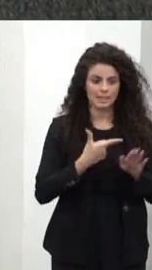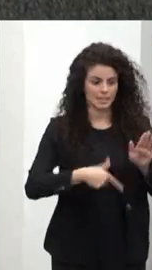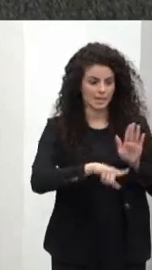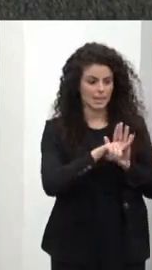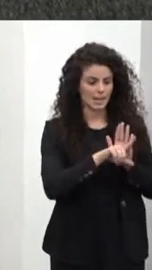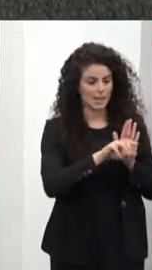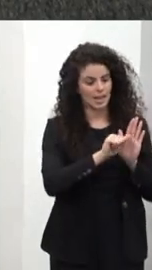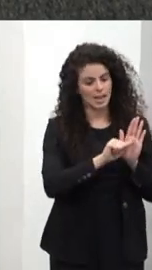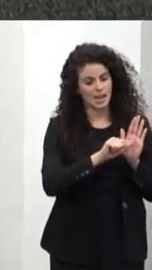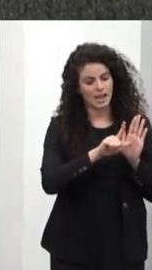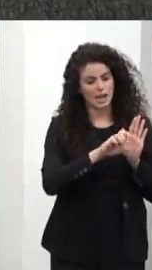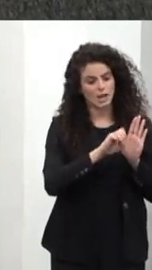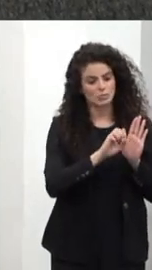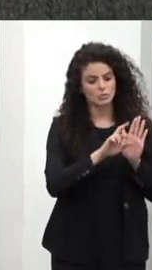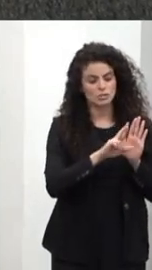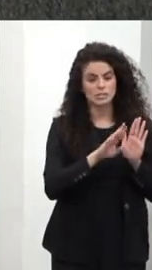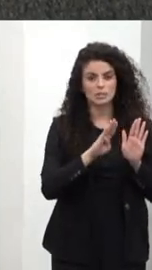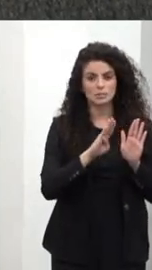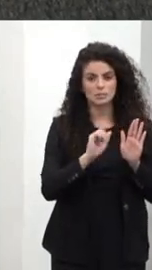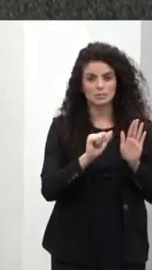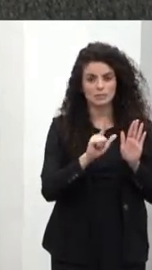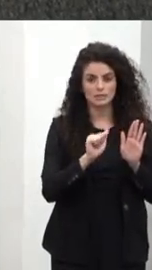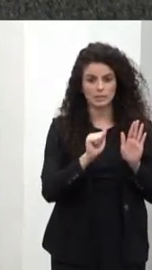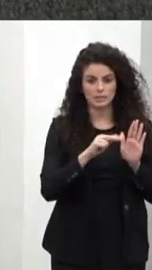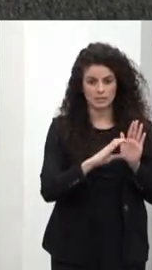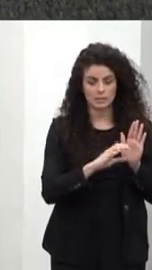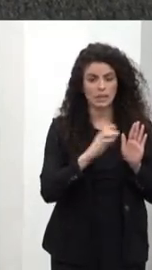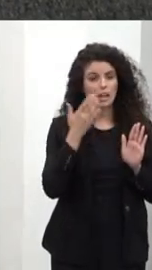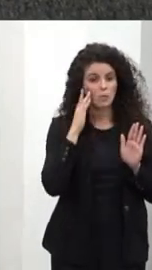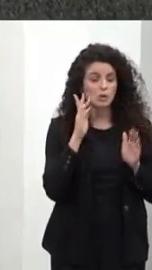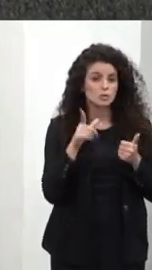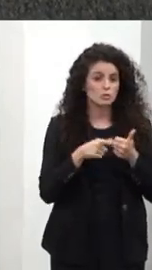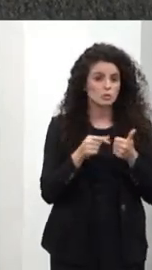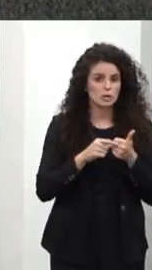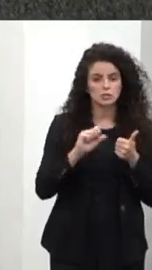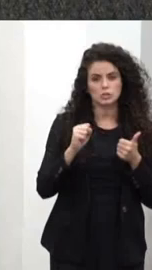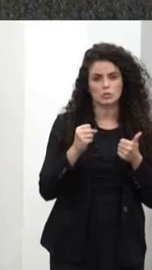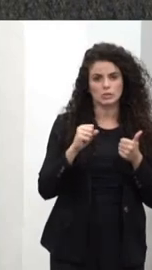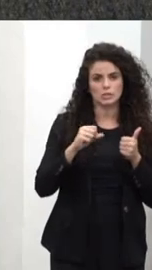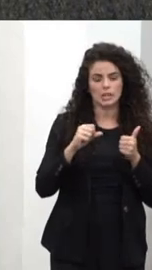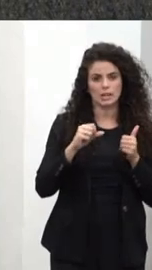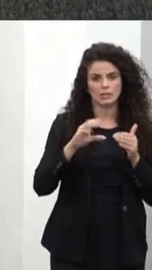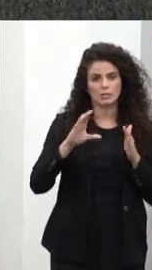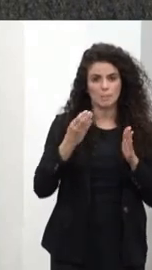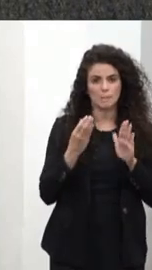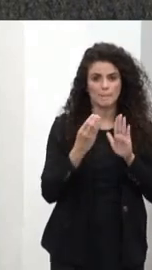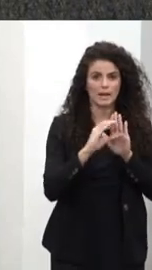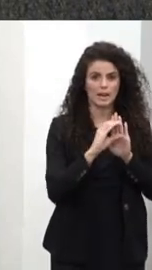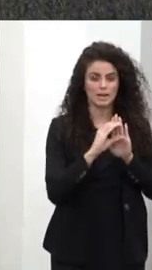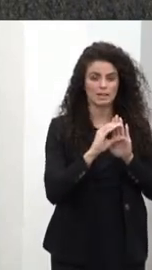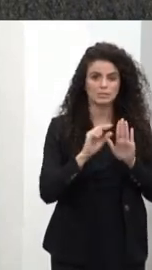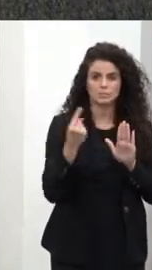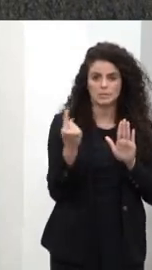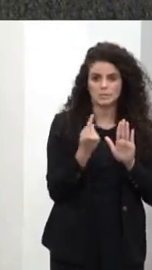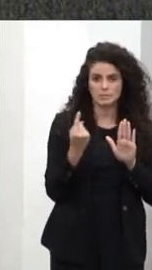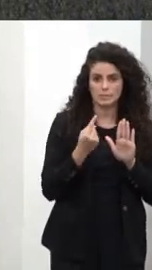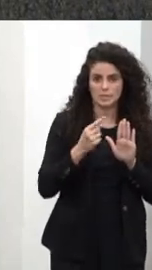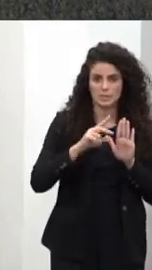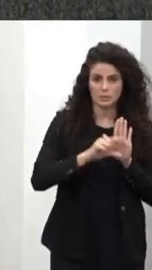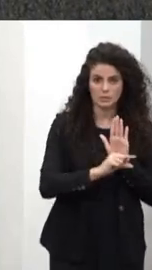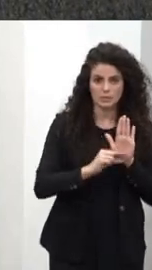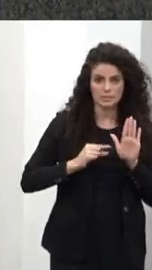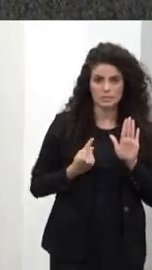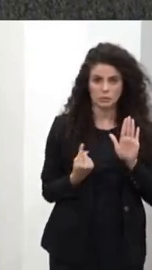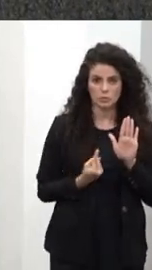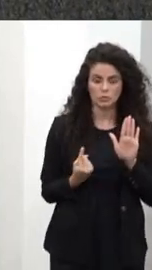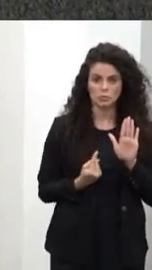e nessa o segundo meu entendimento né do artigo 8º parágrafo 1º e inciso 1 não é a gente